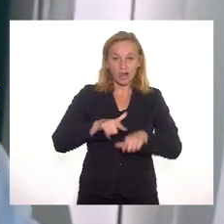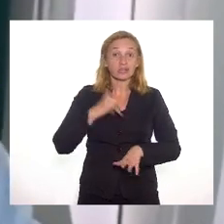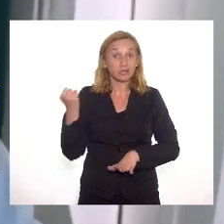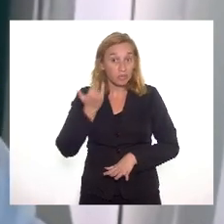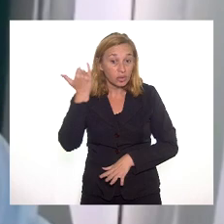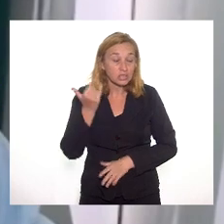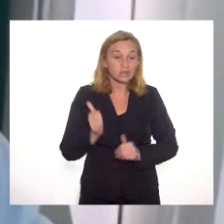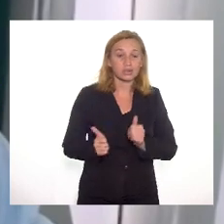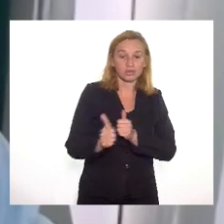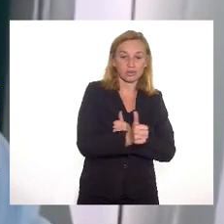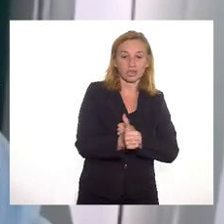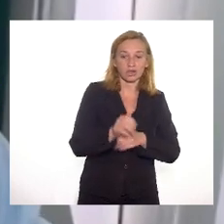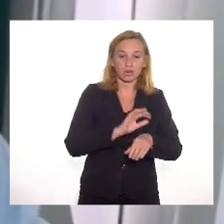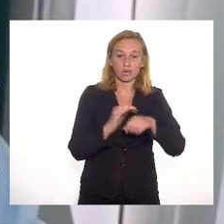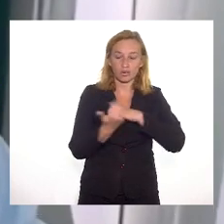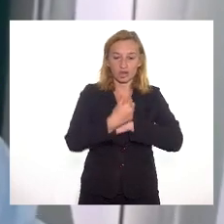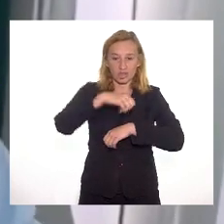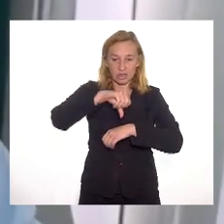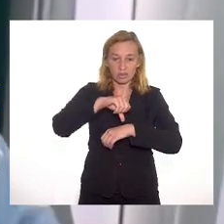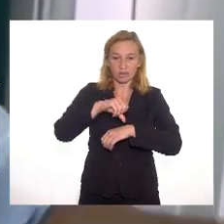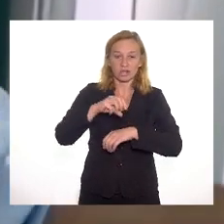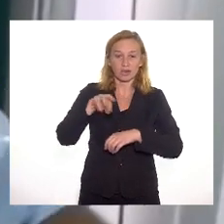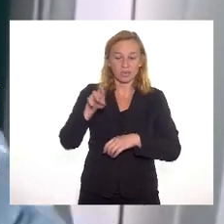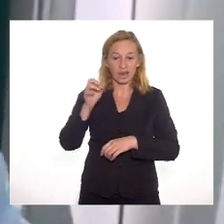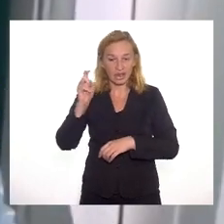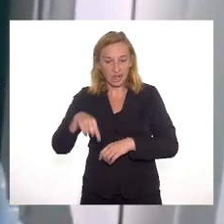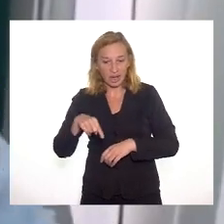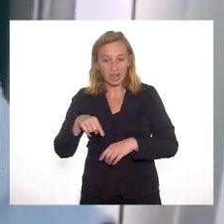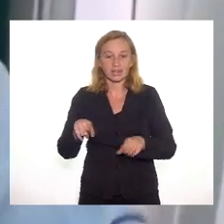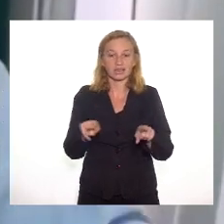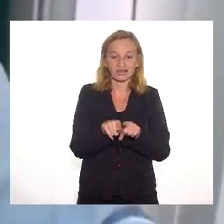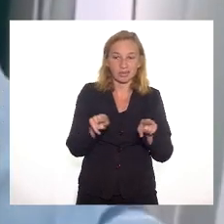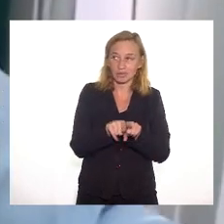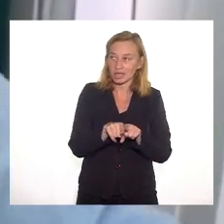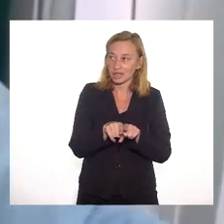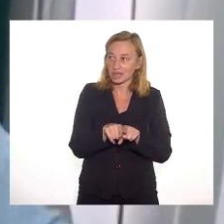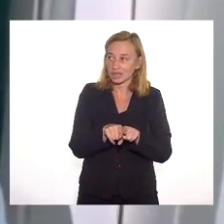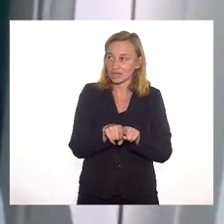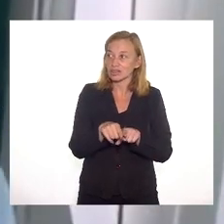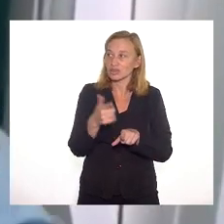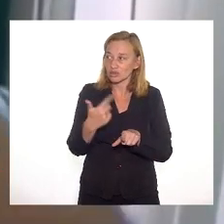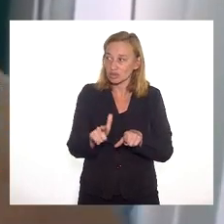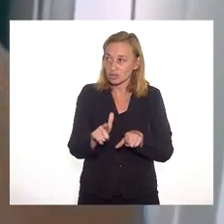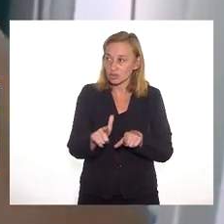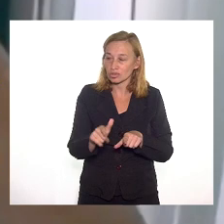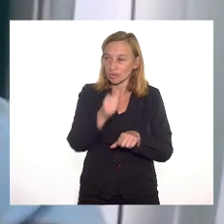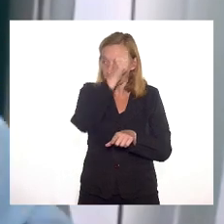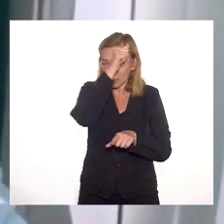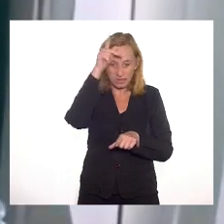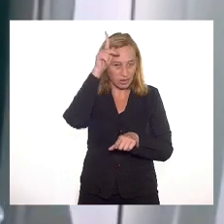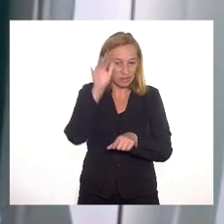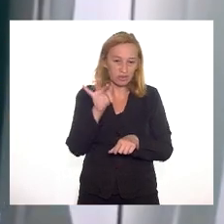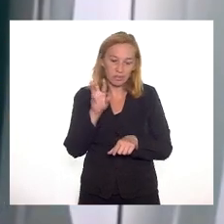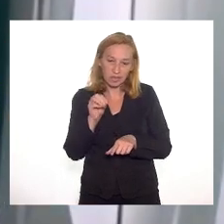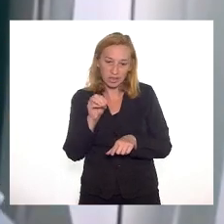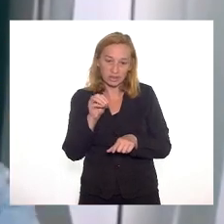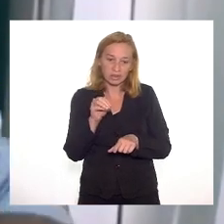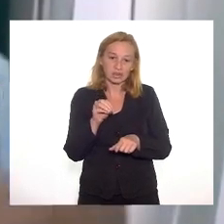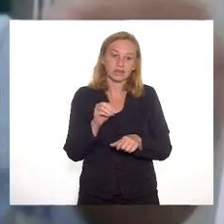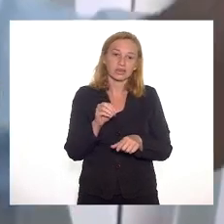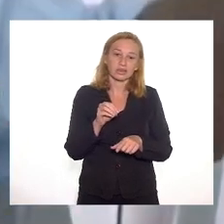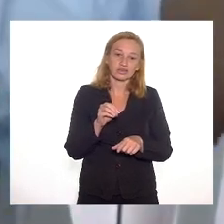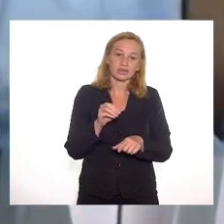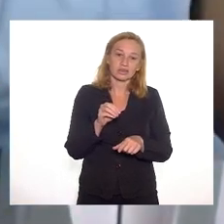no enfrentamento à Covid-19 em Maricá e na região, e ainda também, de novo, o prefeito Fabiano Horta, que foi,